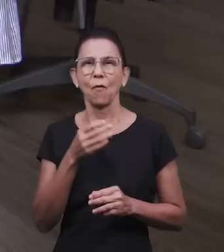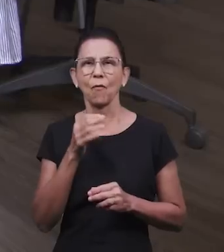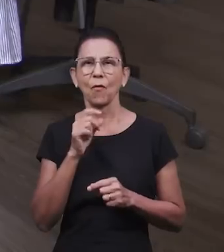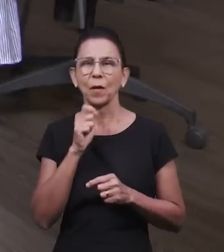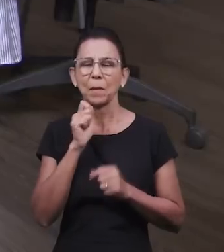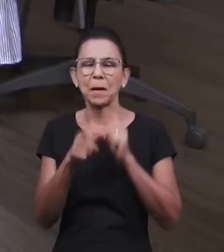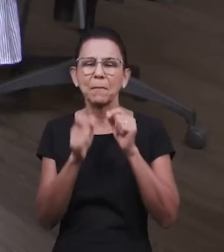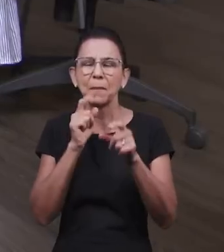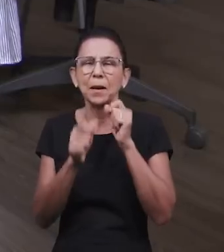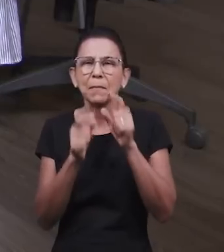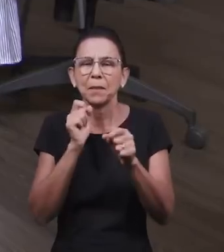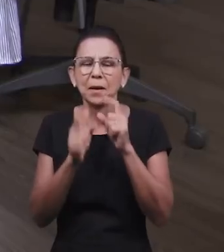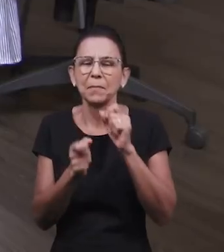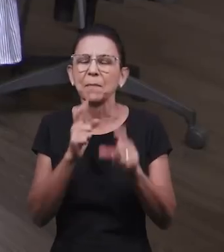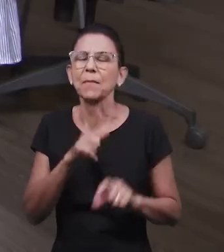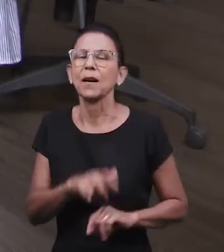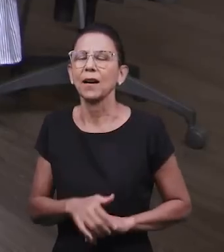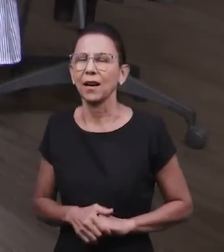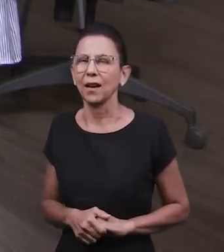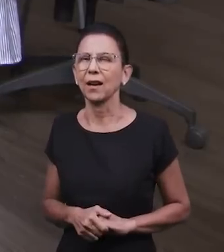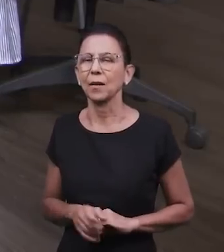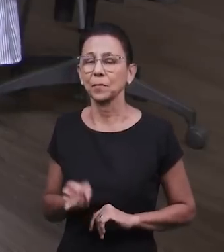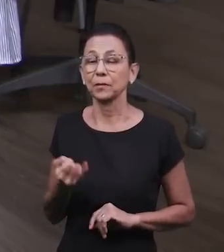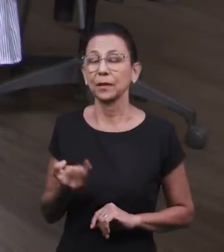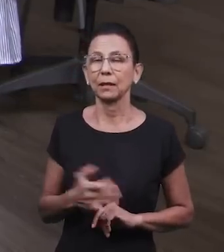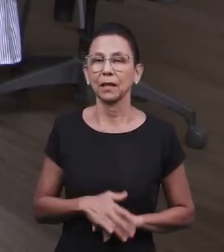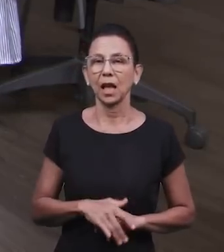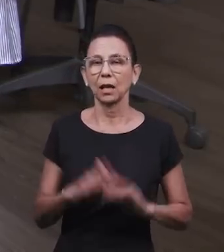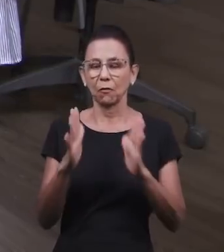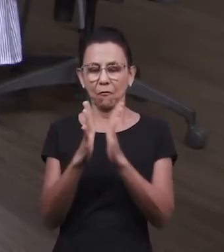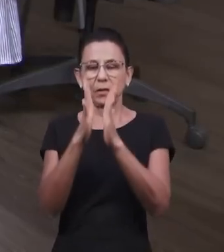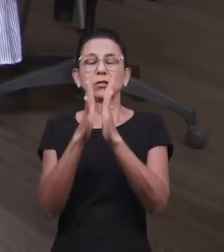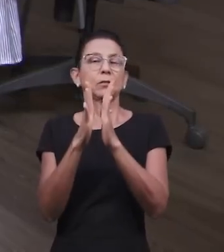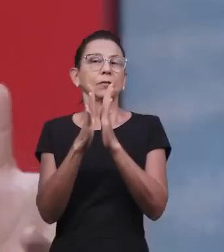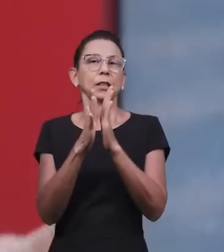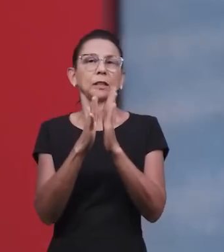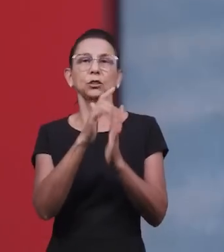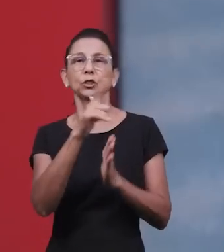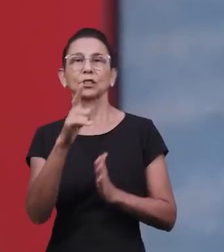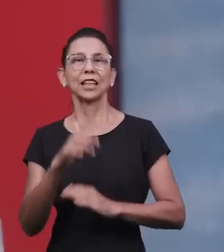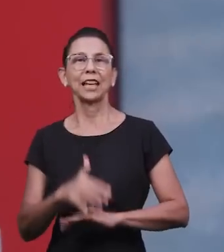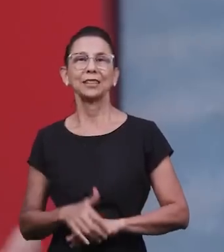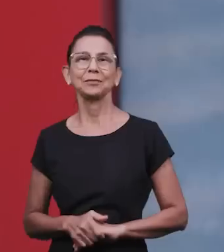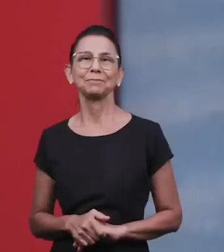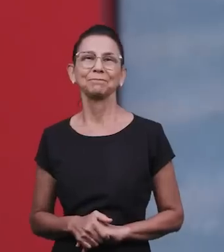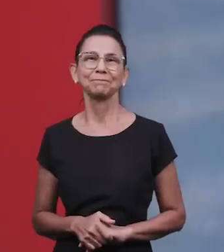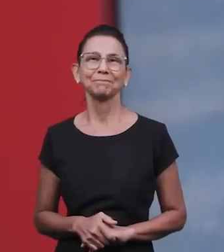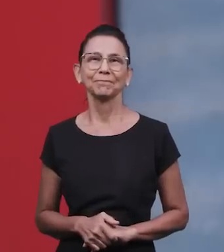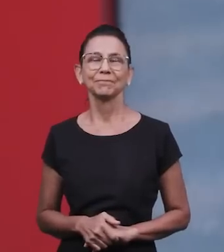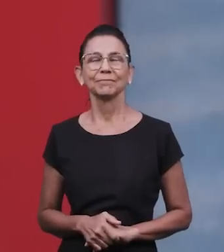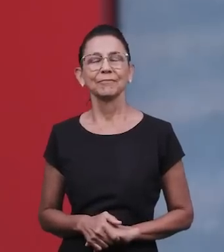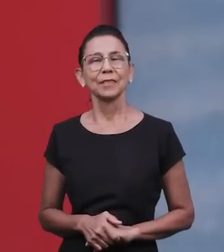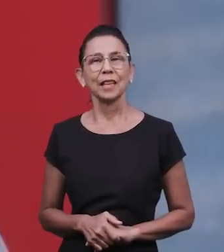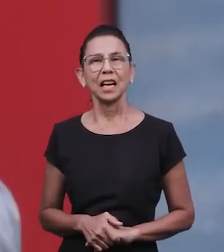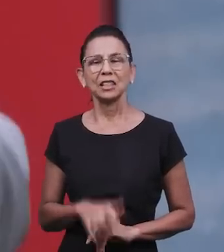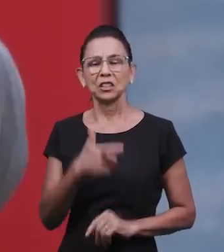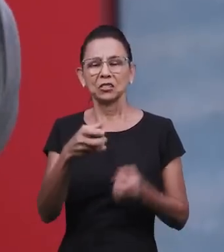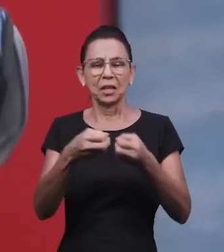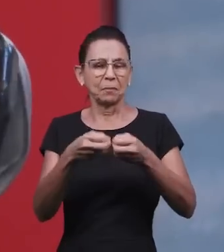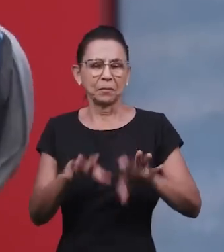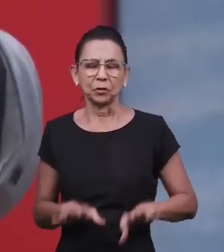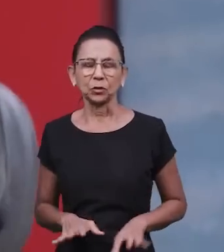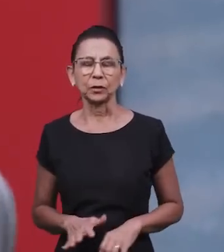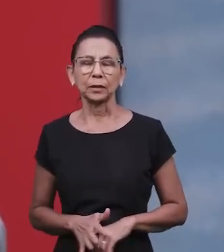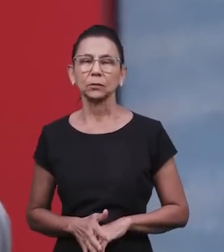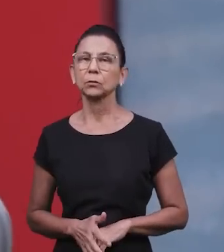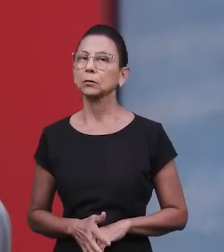não tem ninguém sendo impactado com isso, não tem ninguém sendo prejudicado com isso, o que não é verdade. Então, quando a